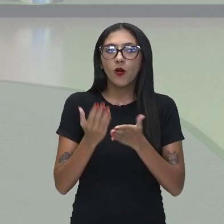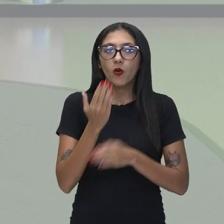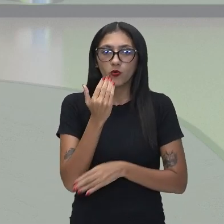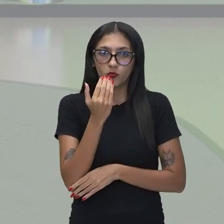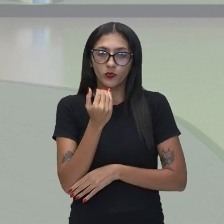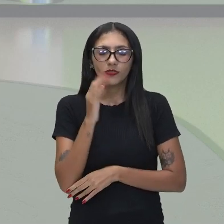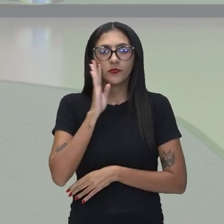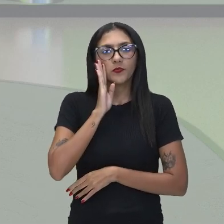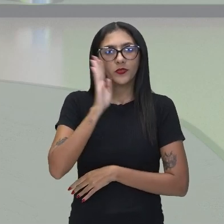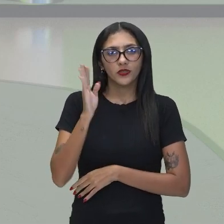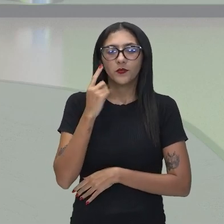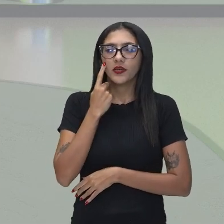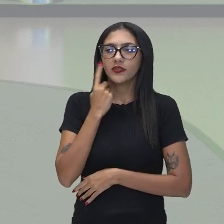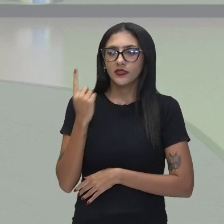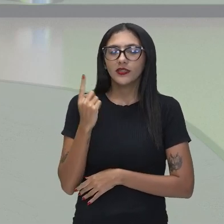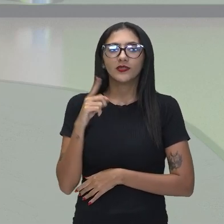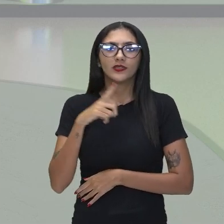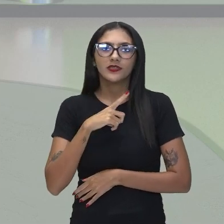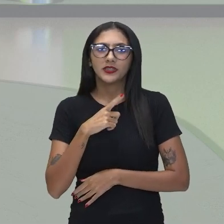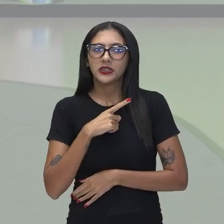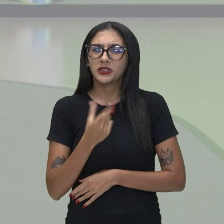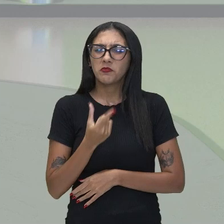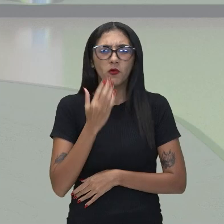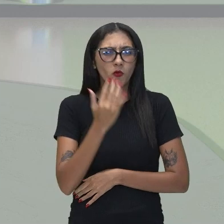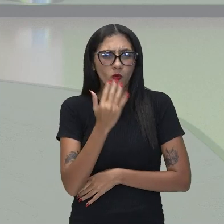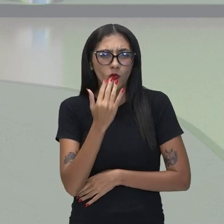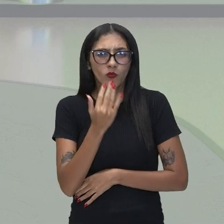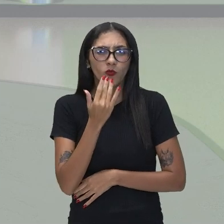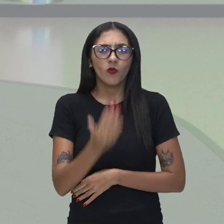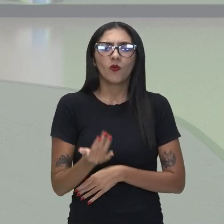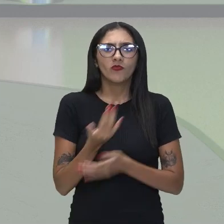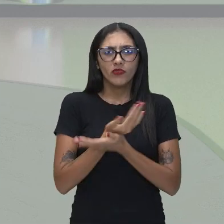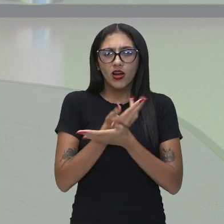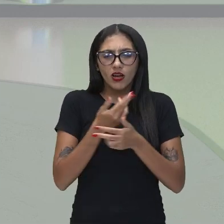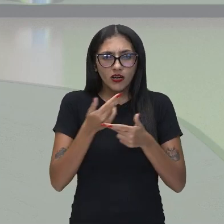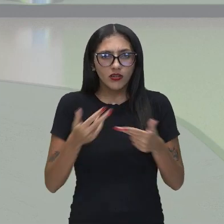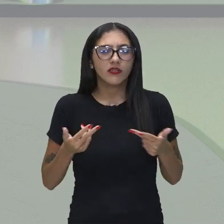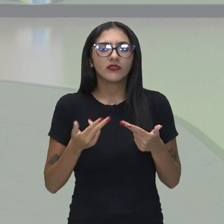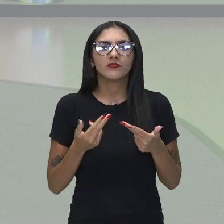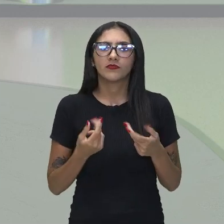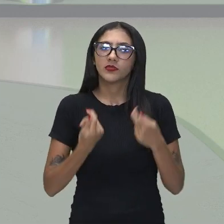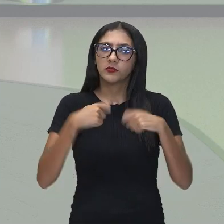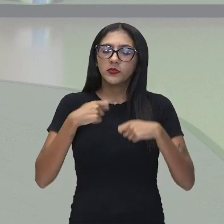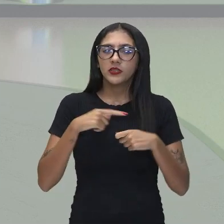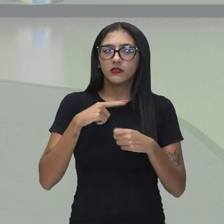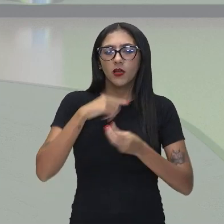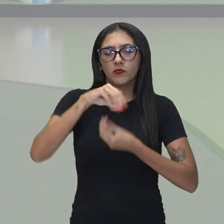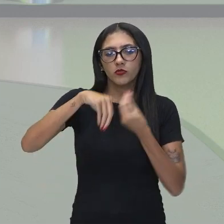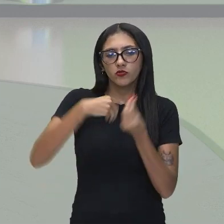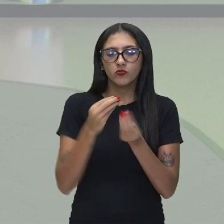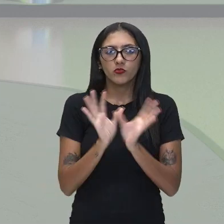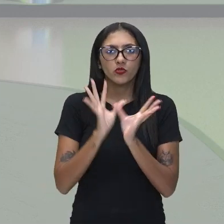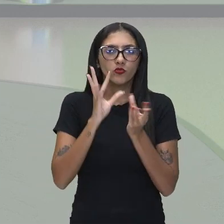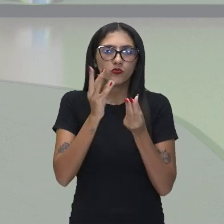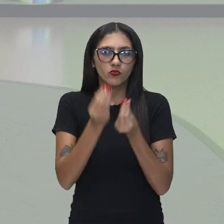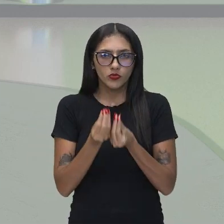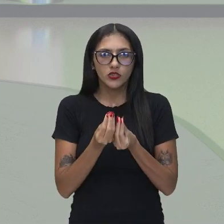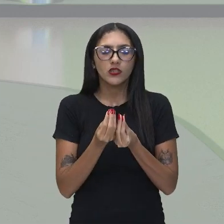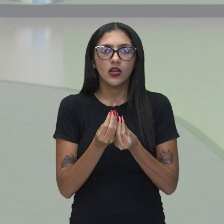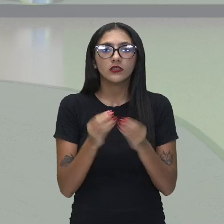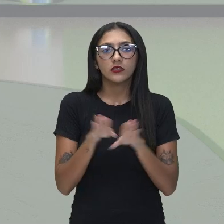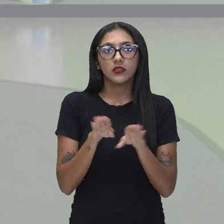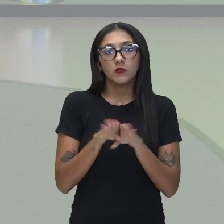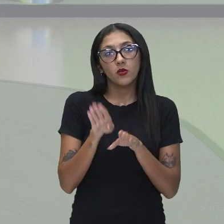principalmente esses alimentos que são todos muito coloridos, que precisam aí ser coloridos e